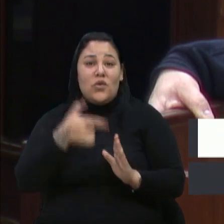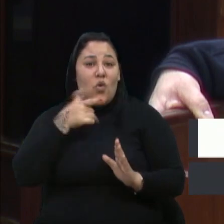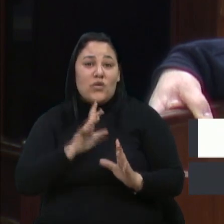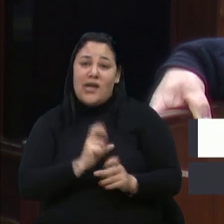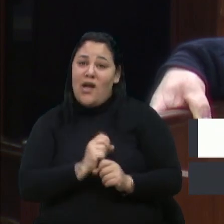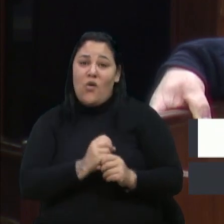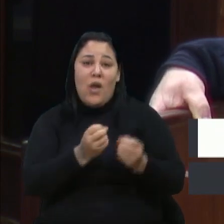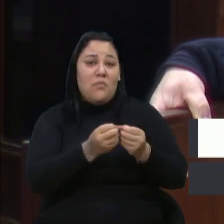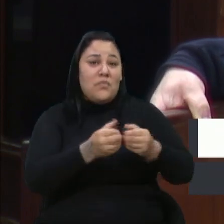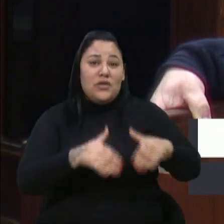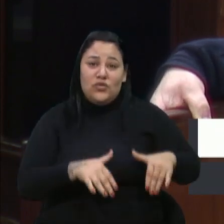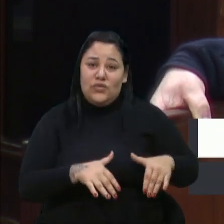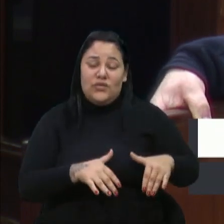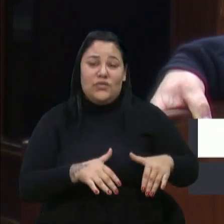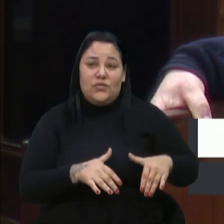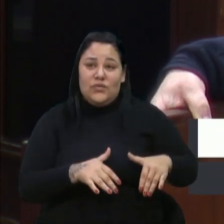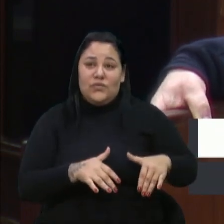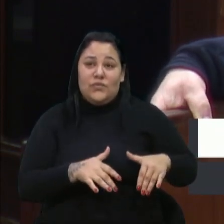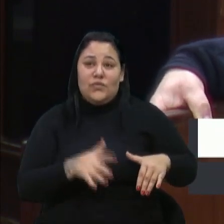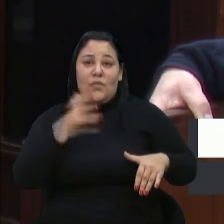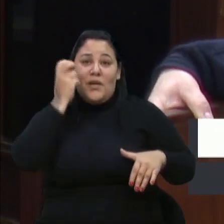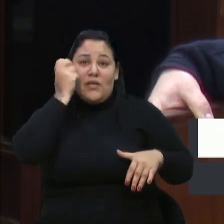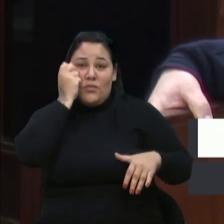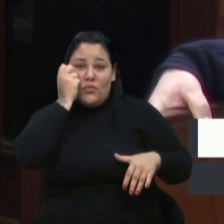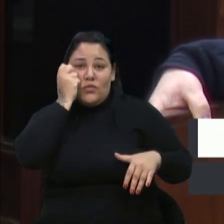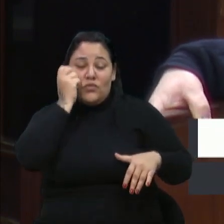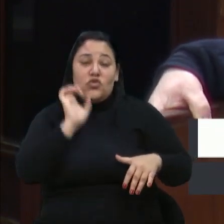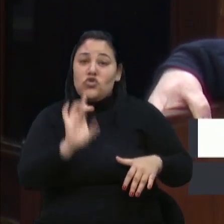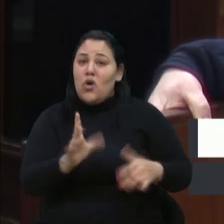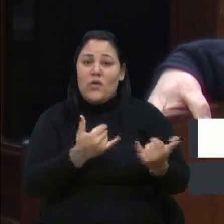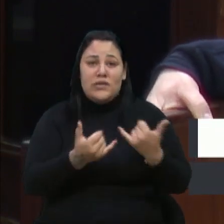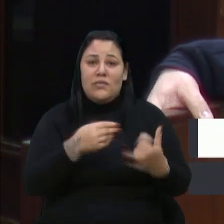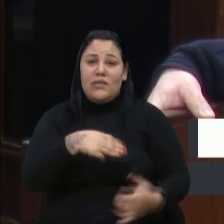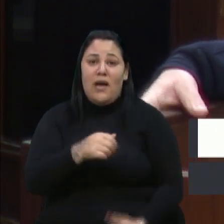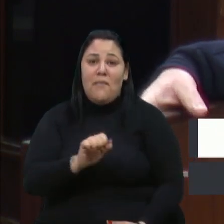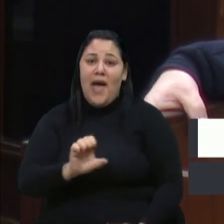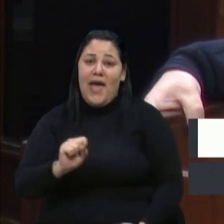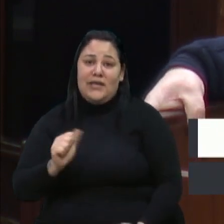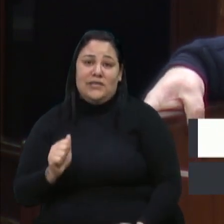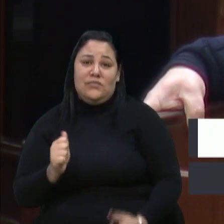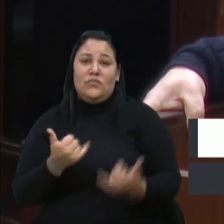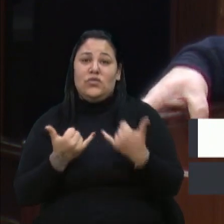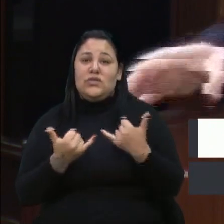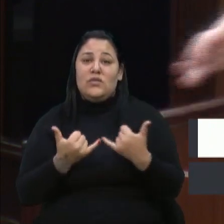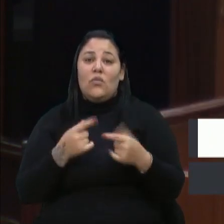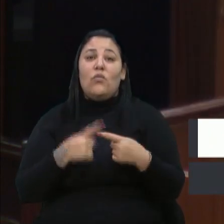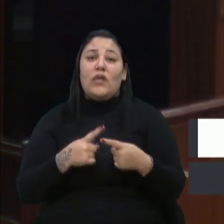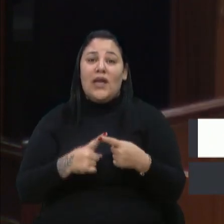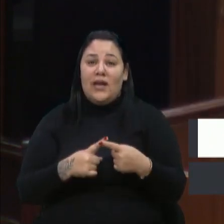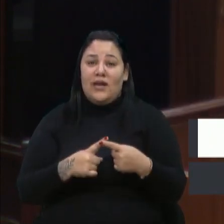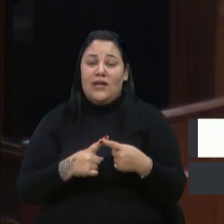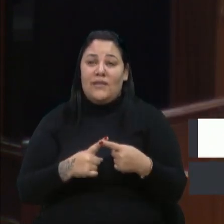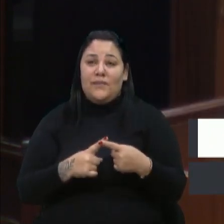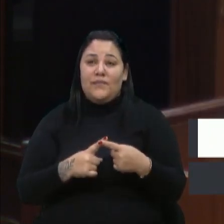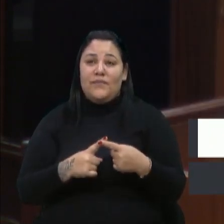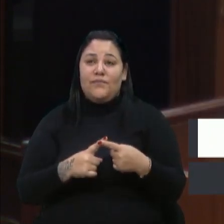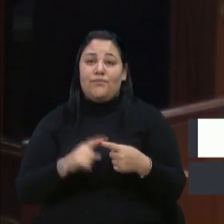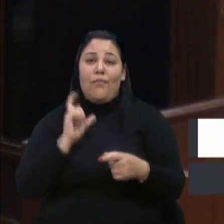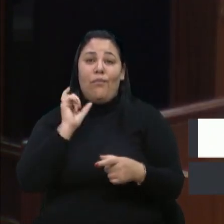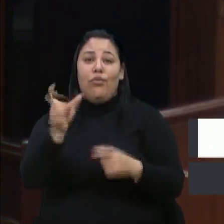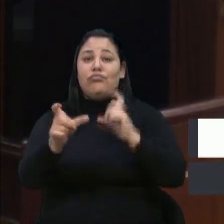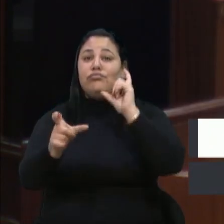ao patrimônio que é o da Maesa. Só o da Maesa, vamos pegar da Maesa. Né? Por quê? Porque foi palavras